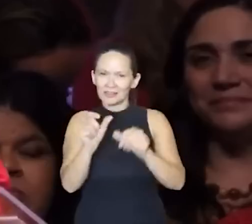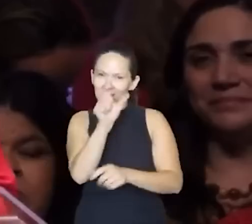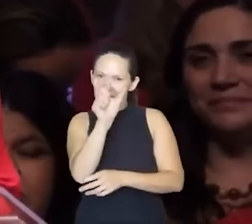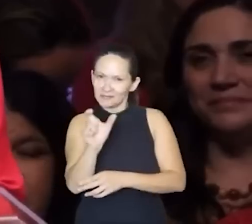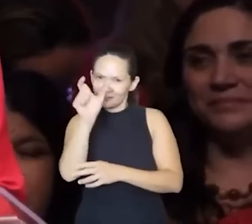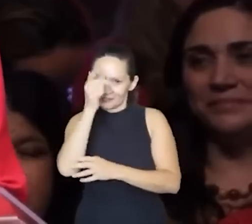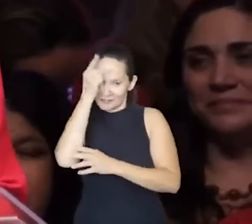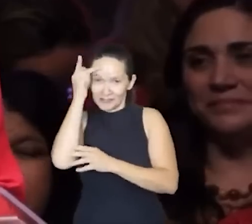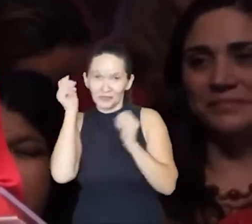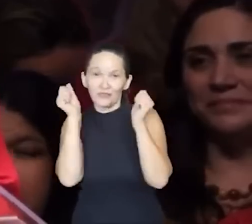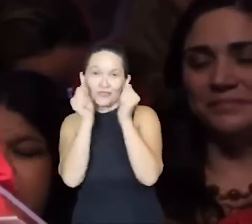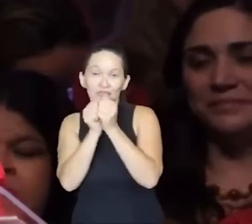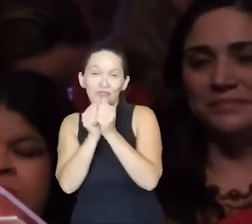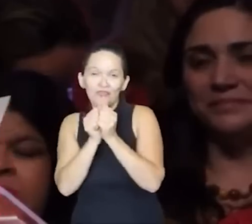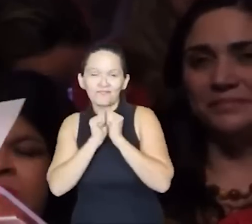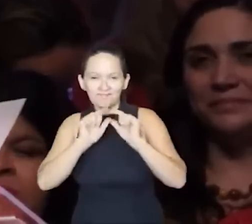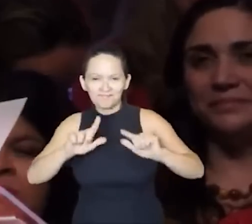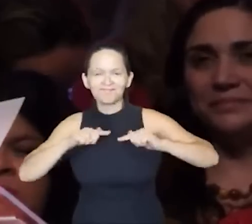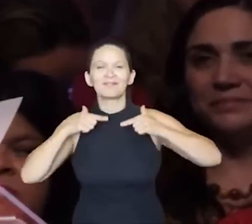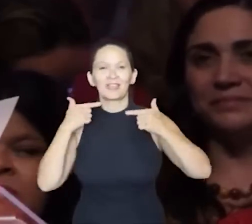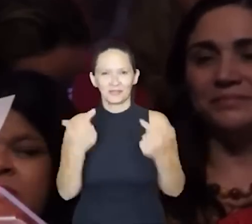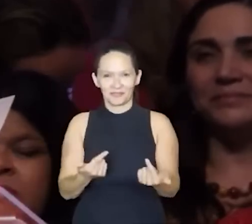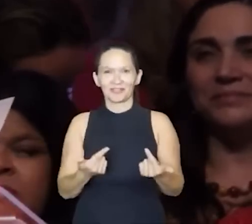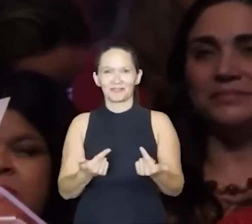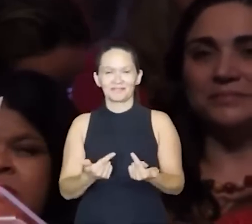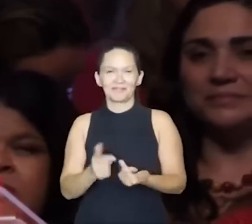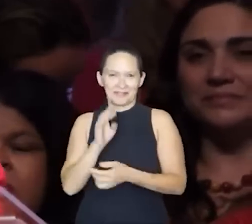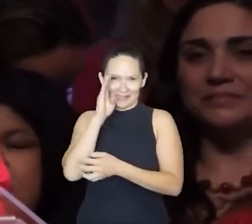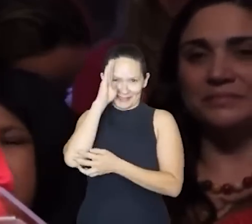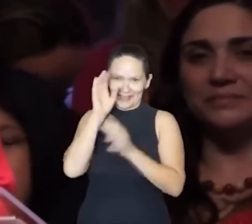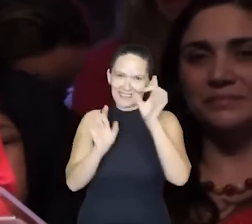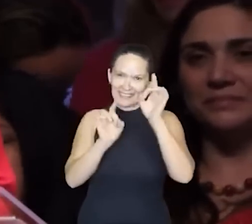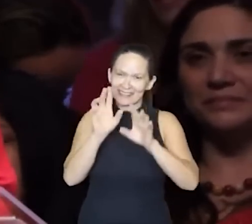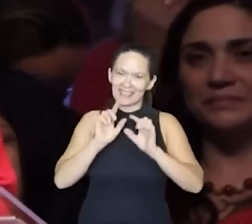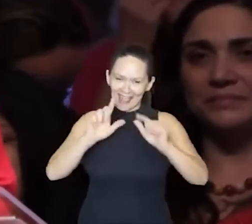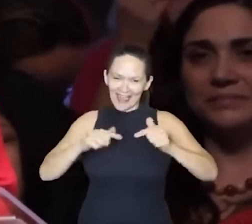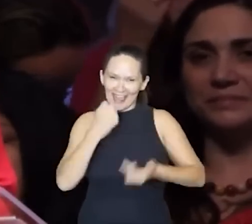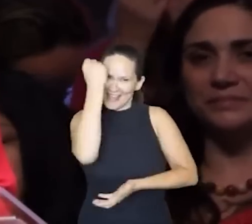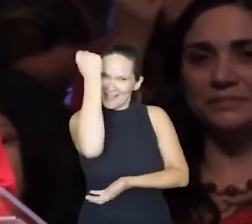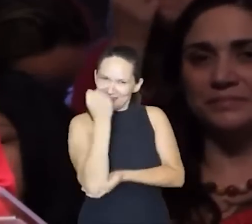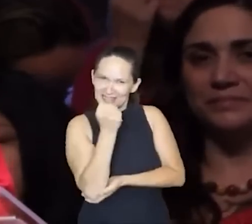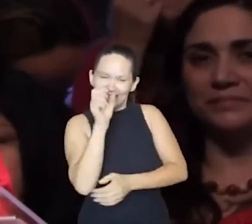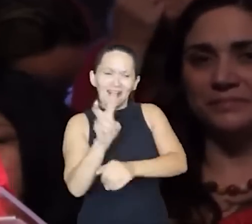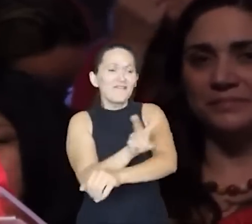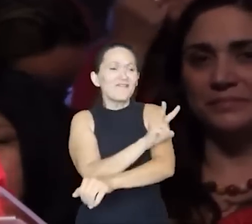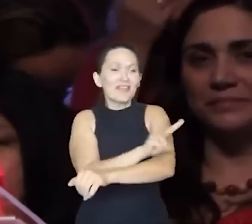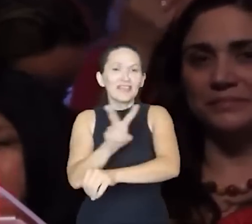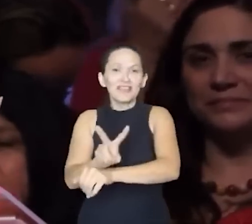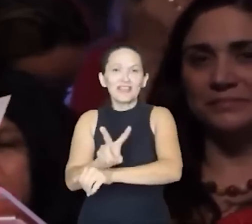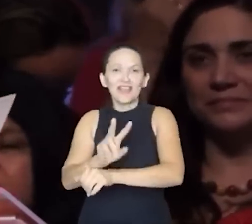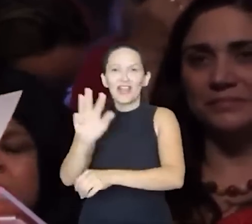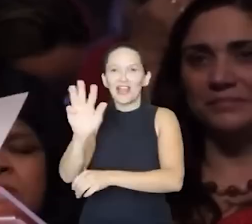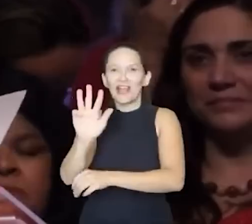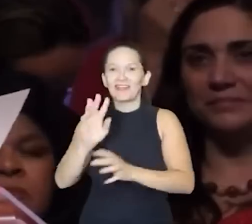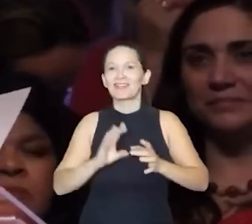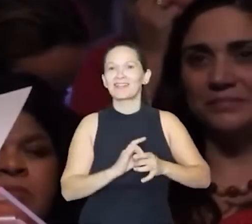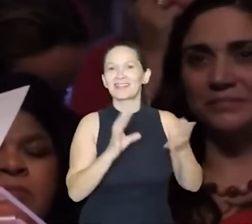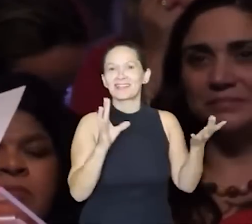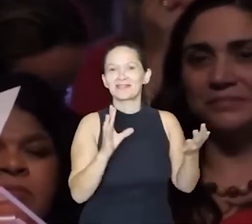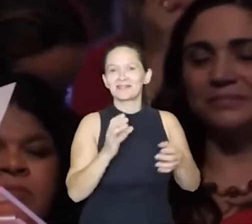a gente nessa luta, em especial a militância da Vigília Lula Livre, que ao longo